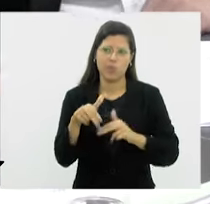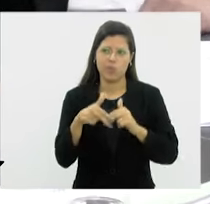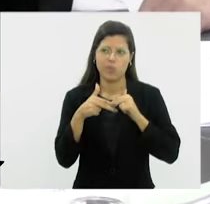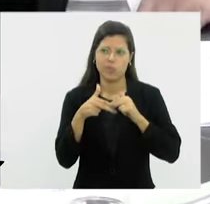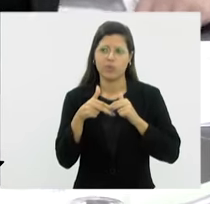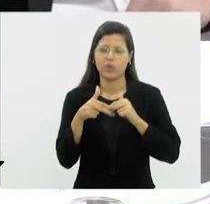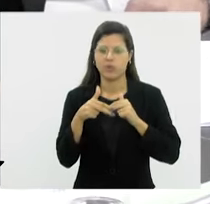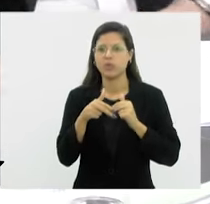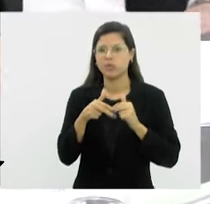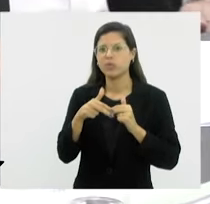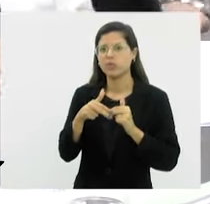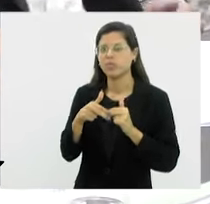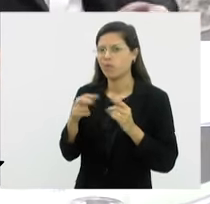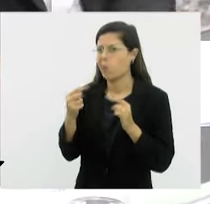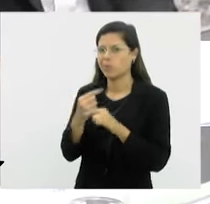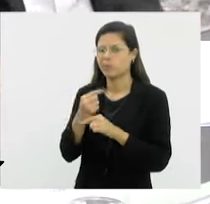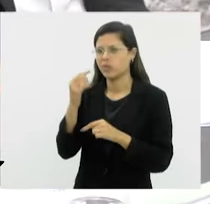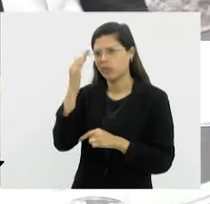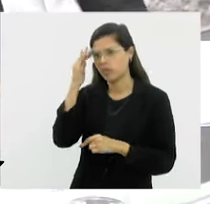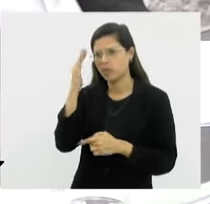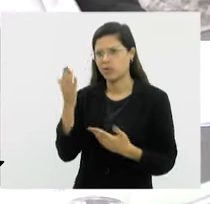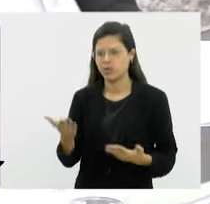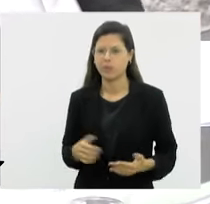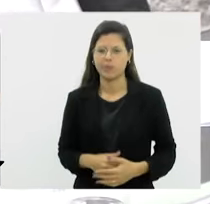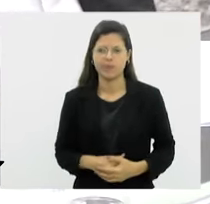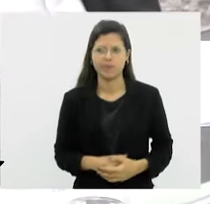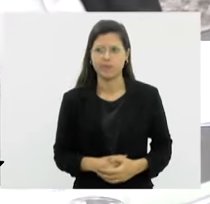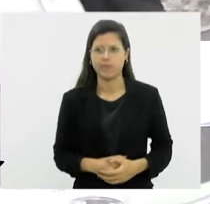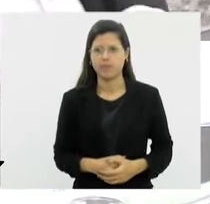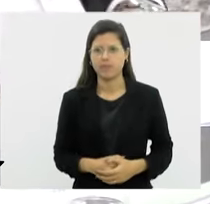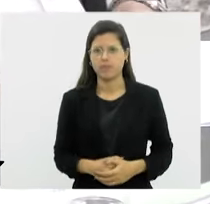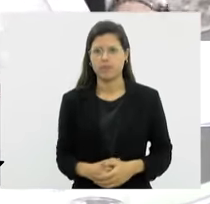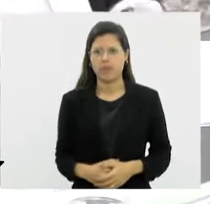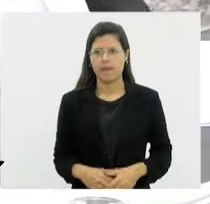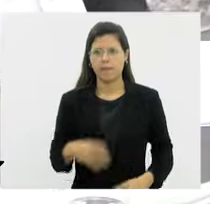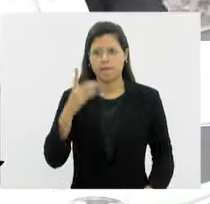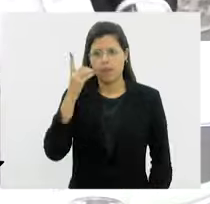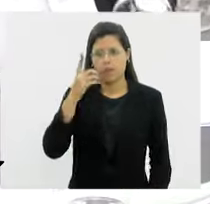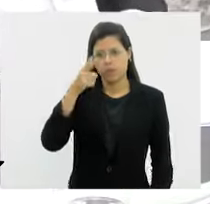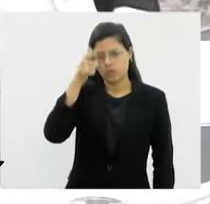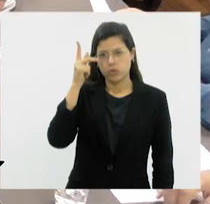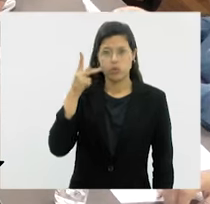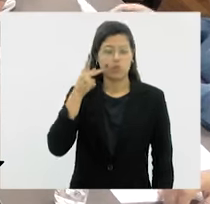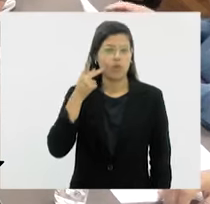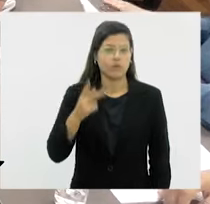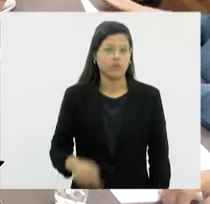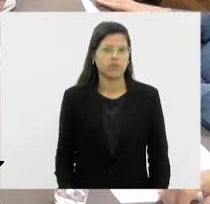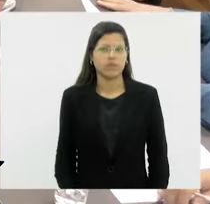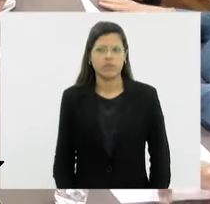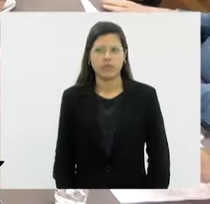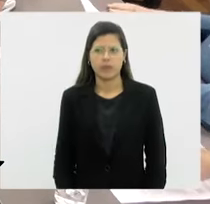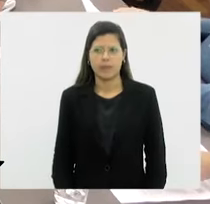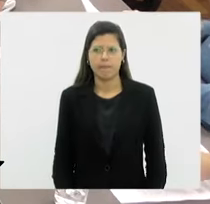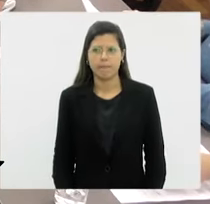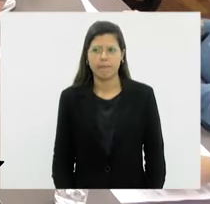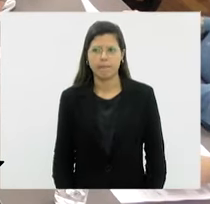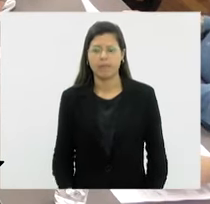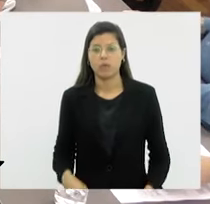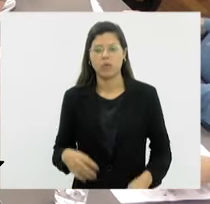ao entendimento de Vossa Excelência em relação ao consumidor. Presidente, deputado Luiz Paulo. Eu, quando ligo a televisão,